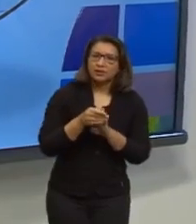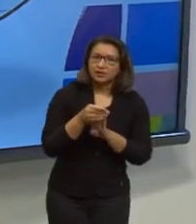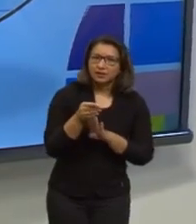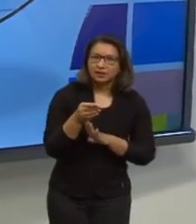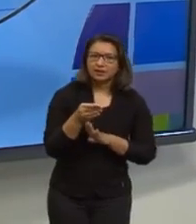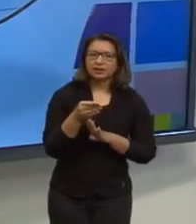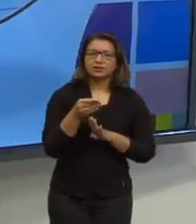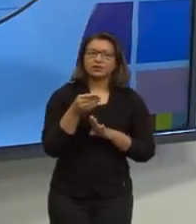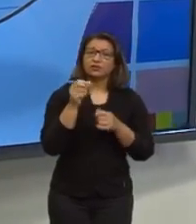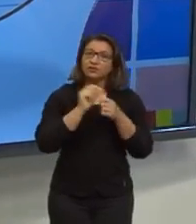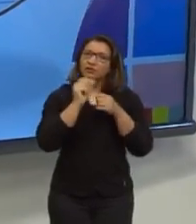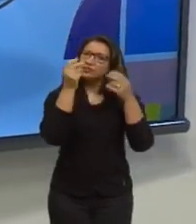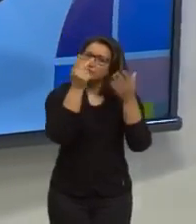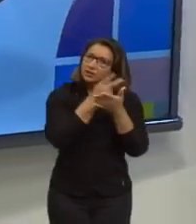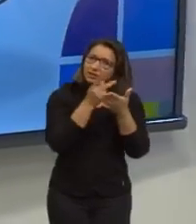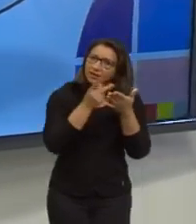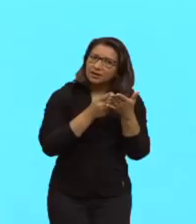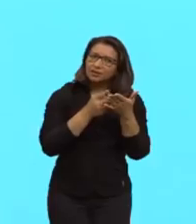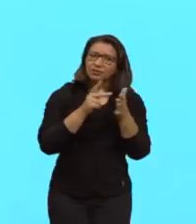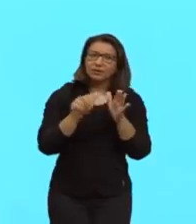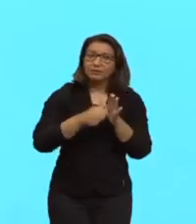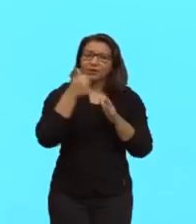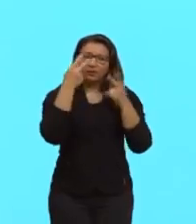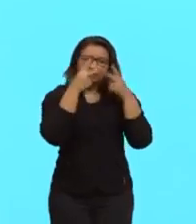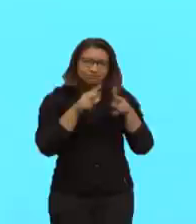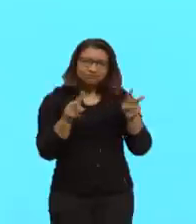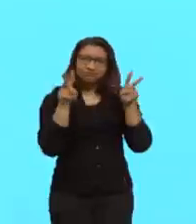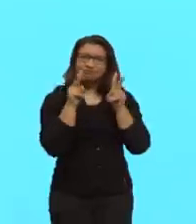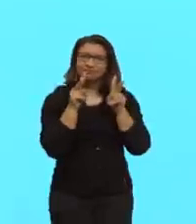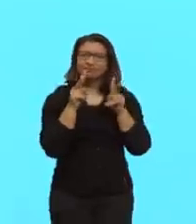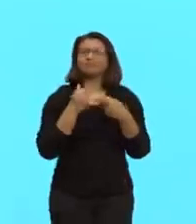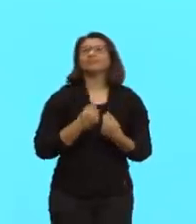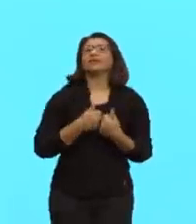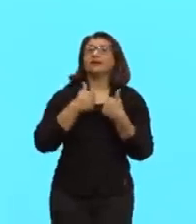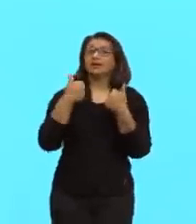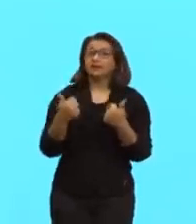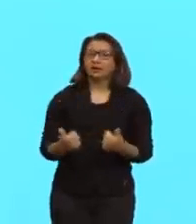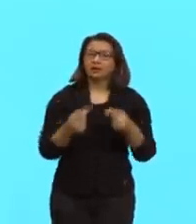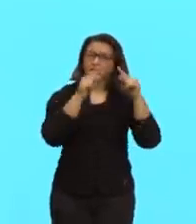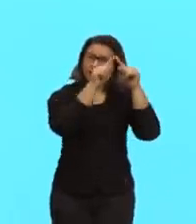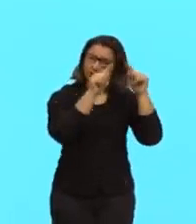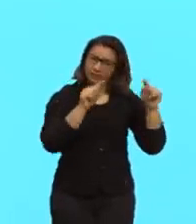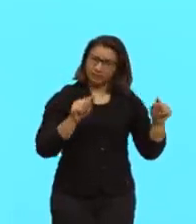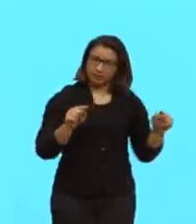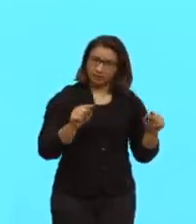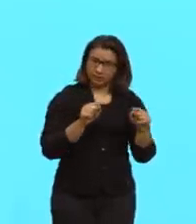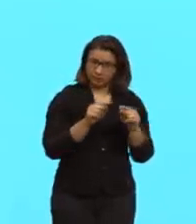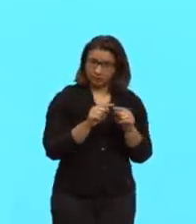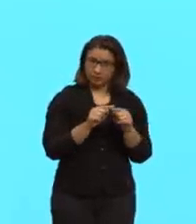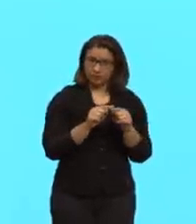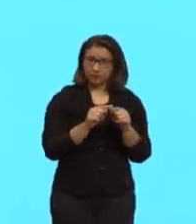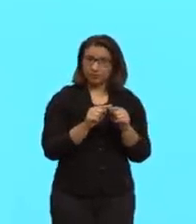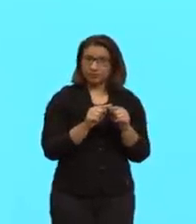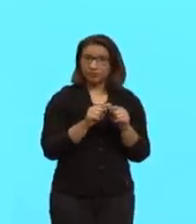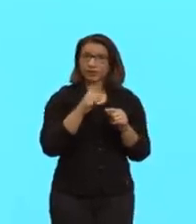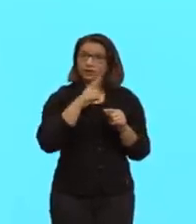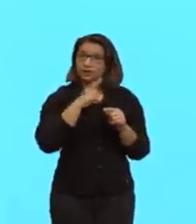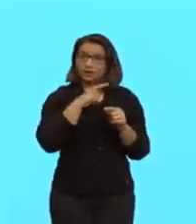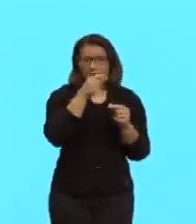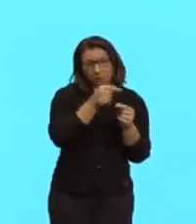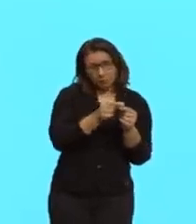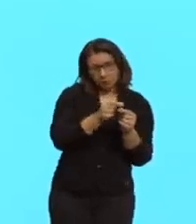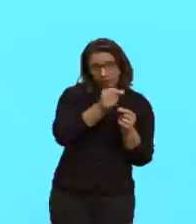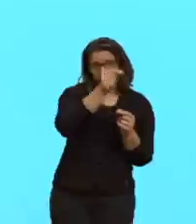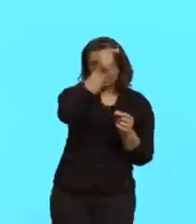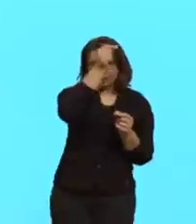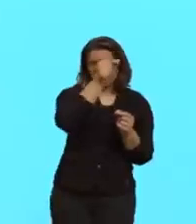enxerga melhor, tá? Então, ó, temos um triângulo retângulo aqui, onde tem uma torre. E esse